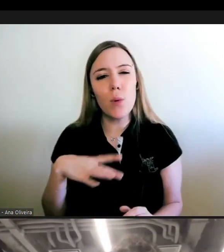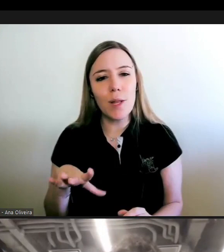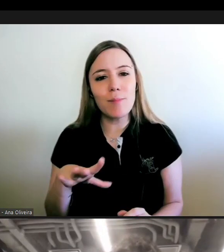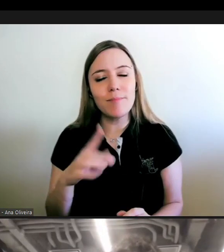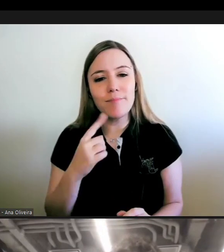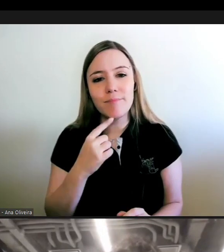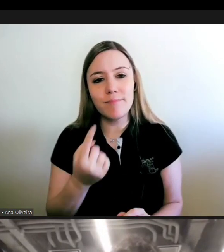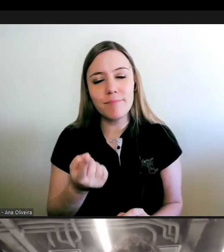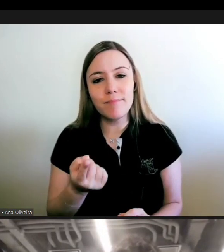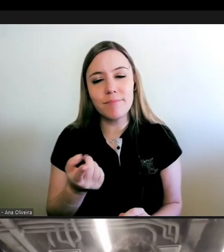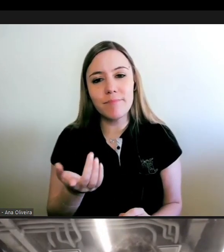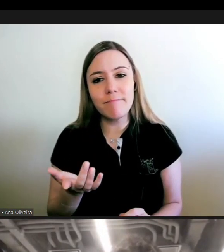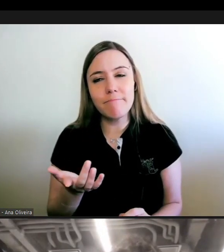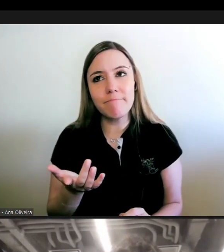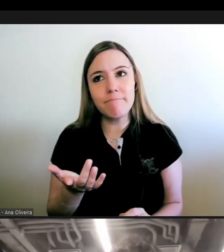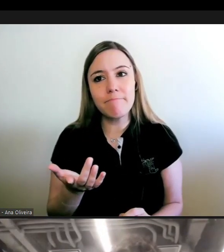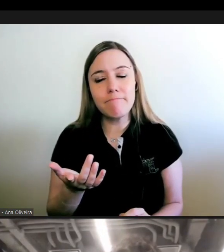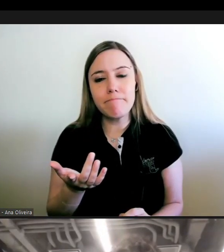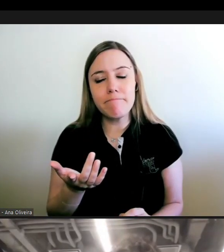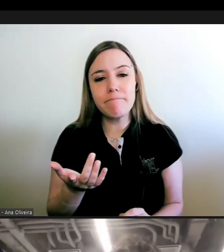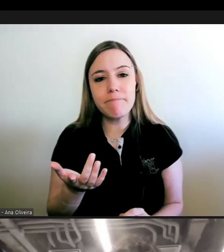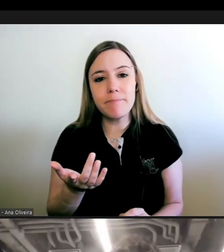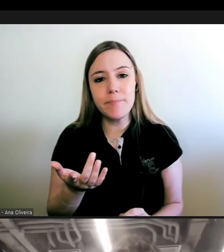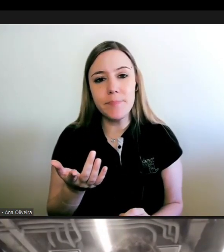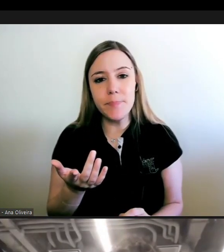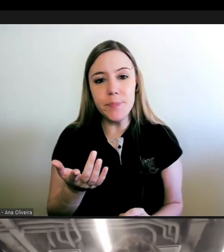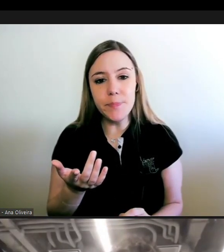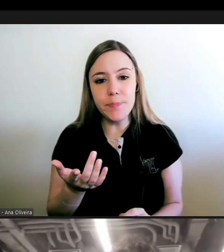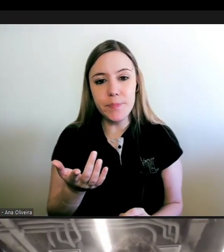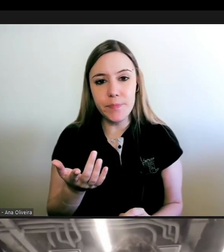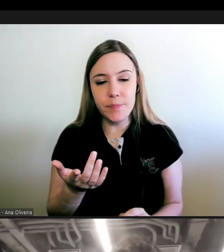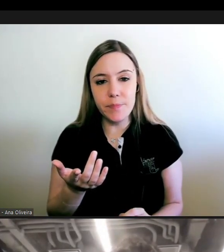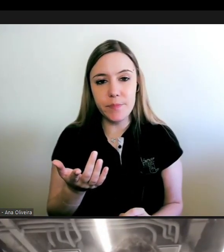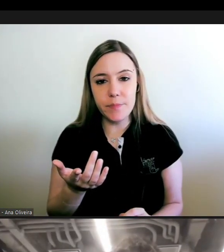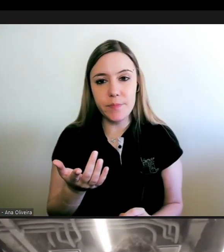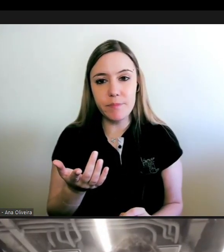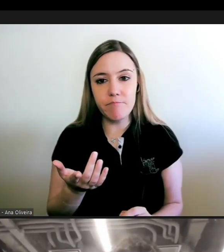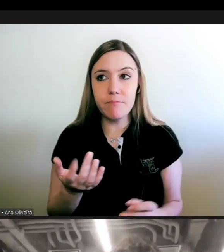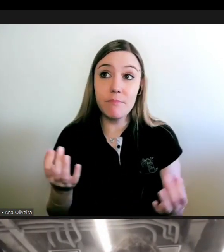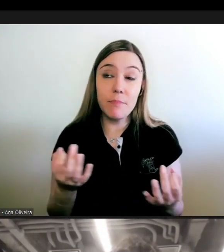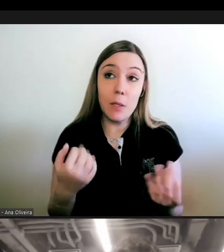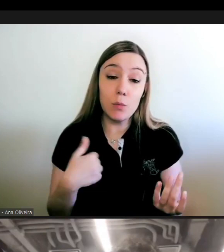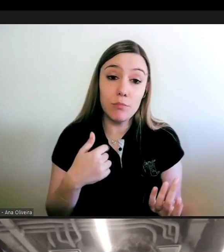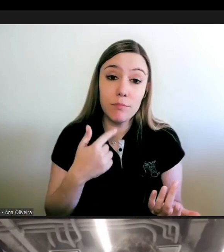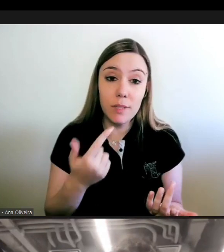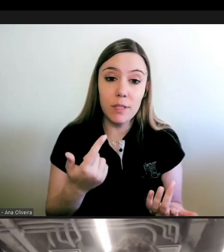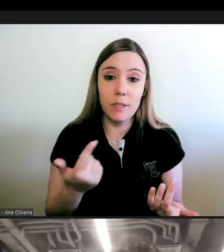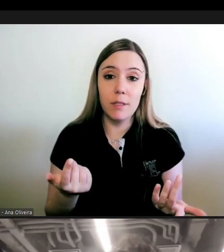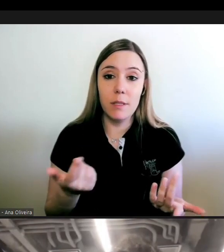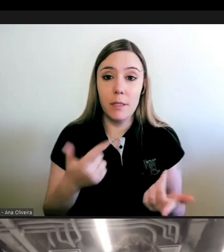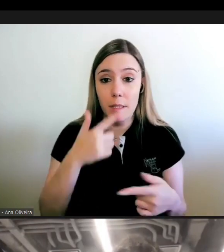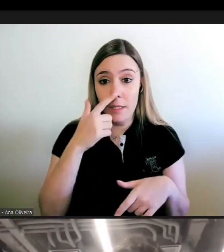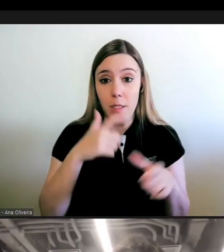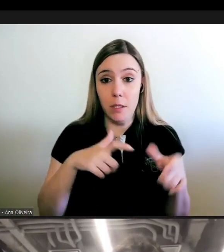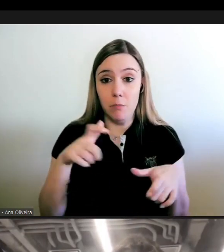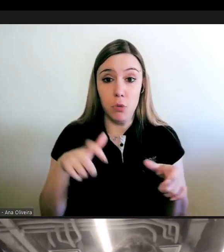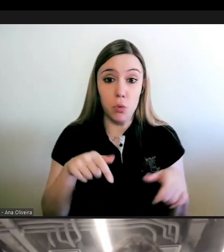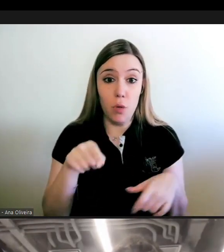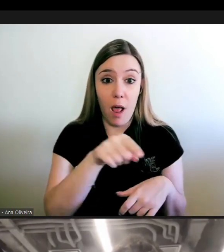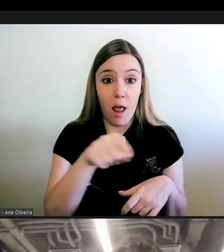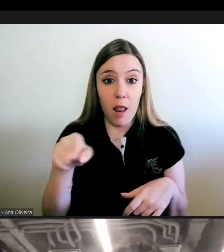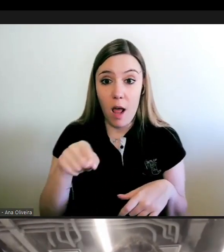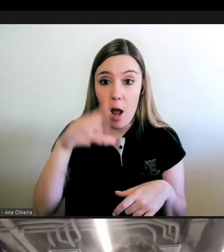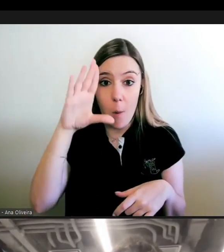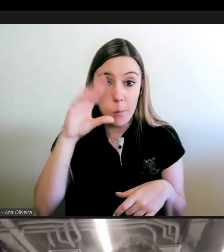passar uma nuance que não admito que nenhum dos presentes na sala tenha com esta